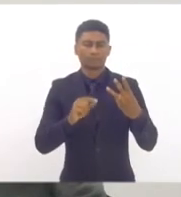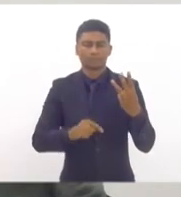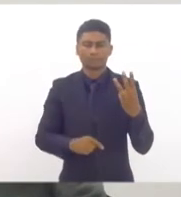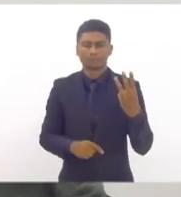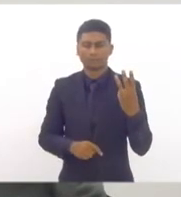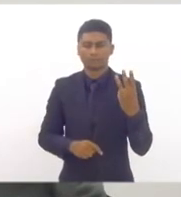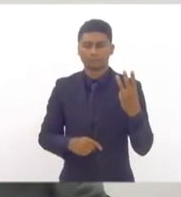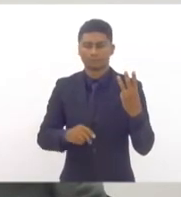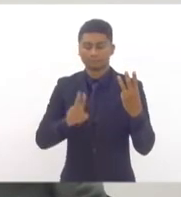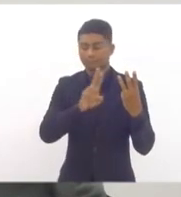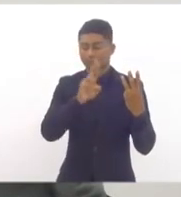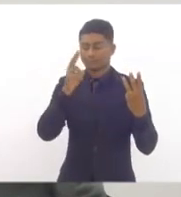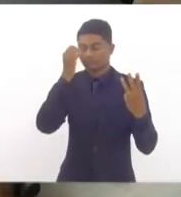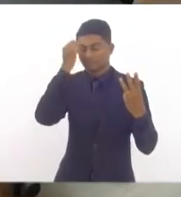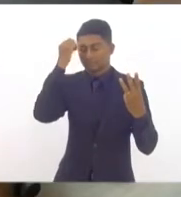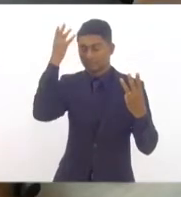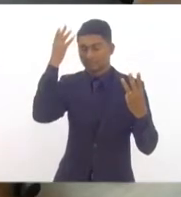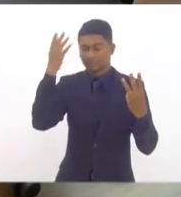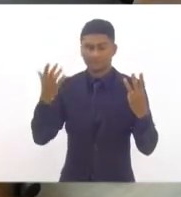Deus, esqueci o nome.